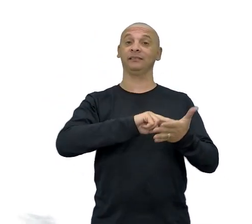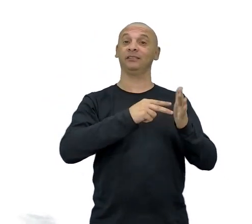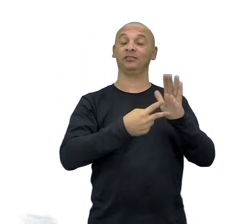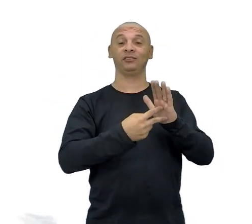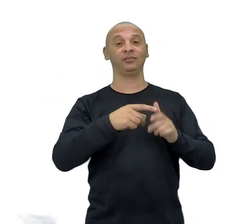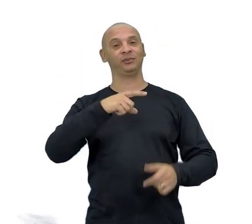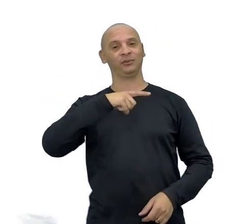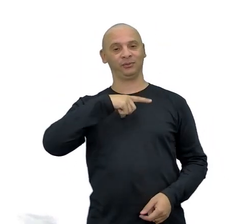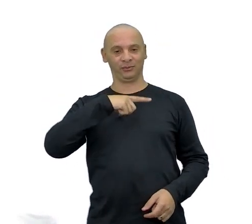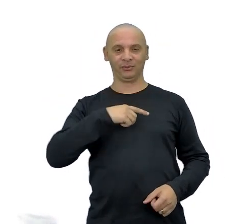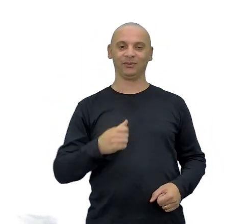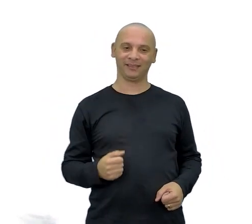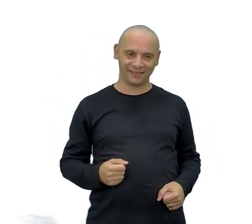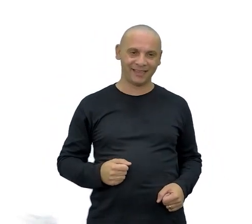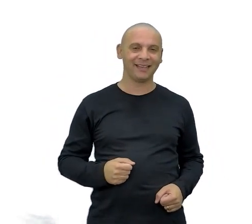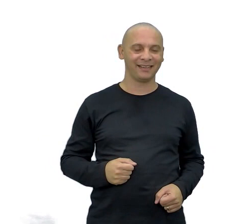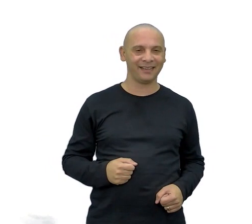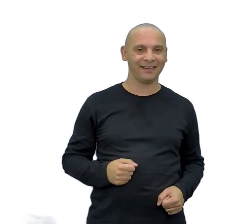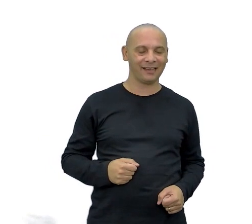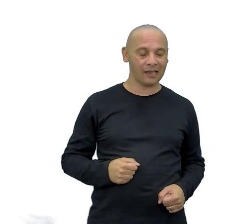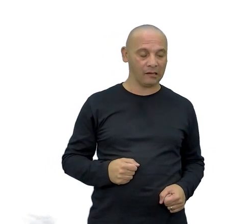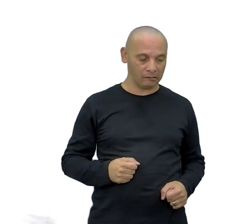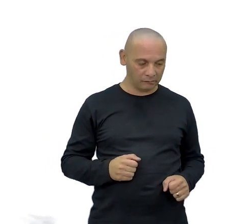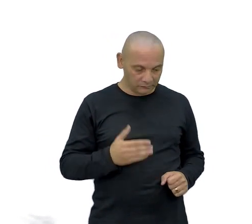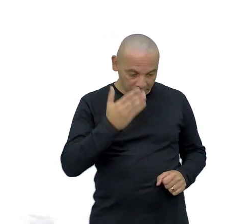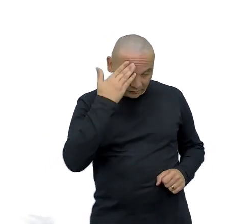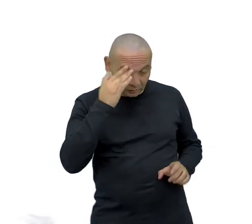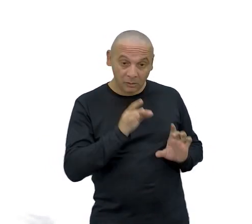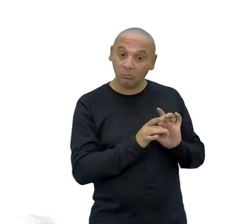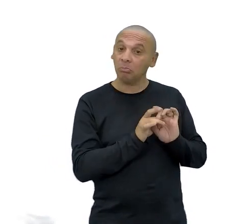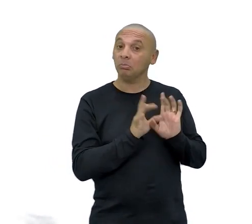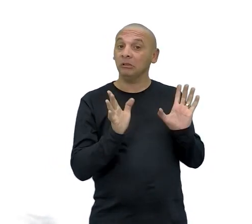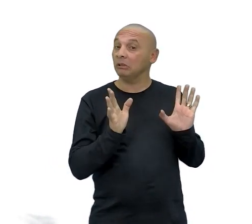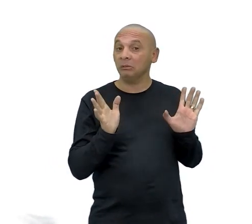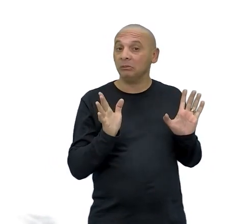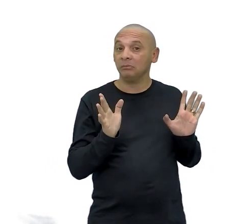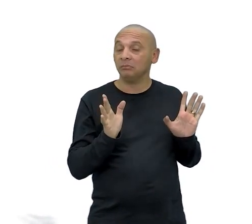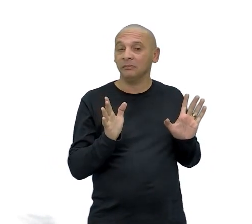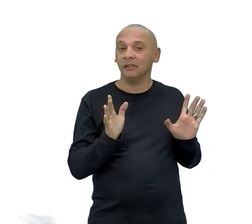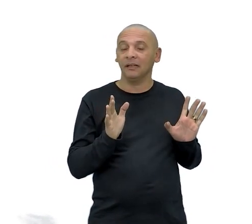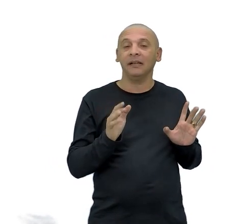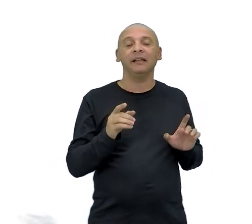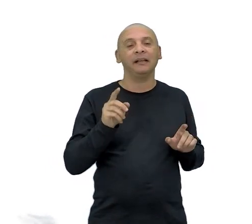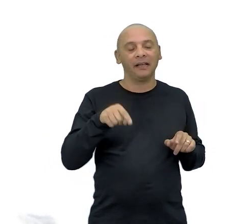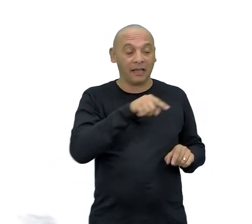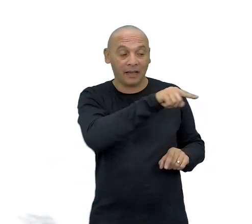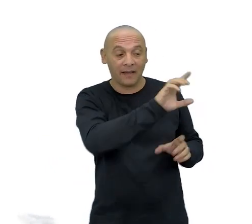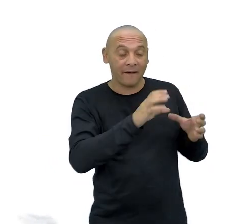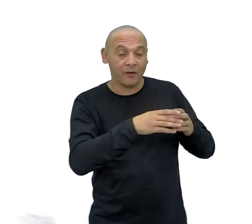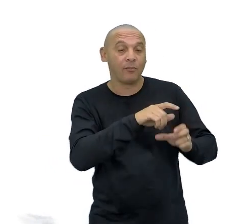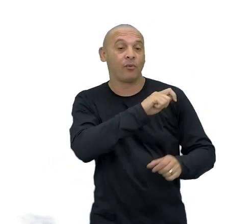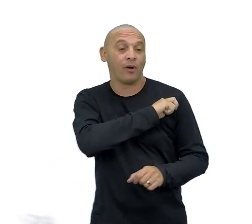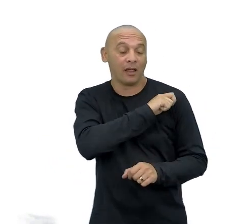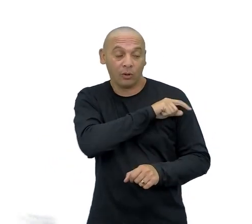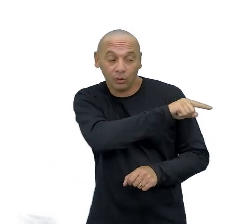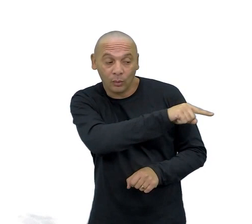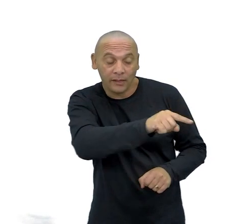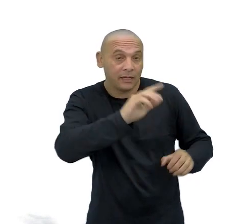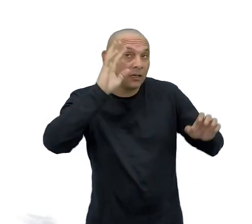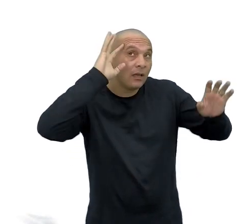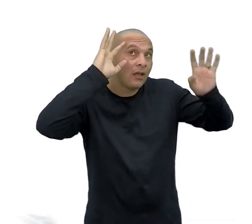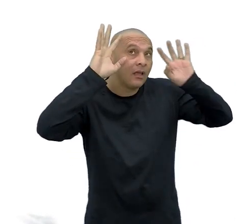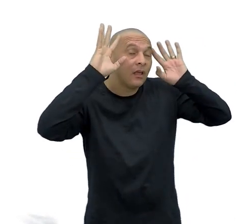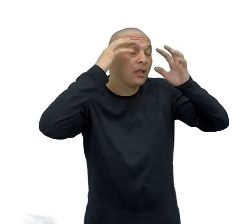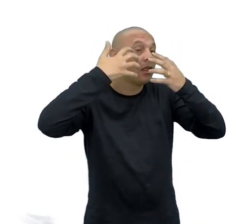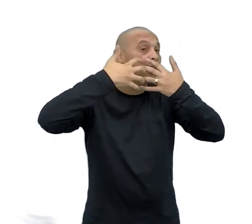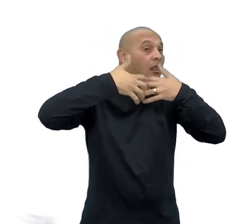A interpretação, ela é livre. A gente vai sempre induzir os alunos com essa reflexão e